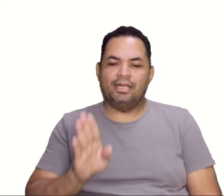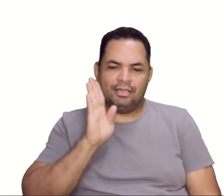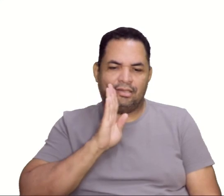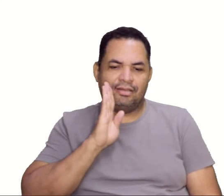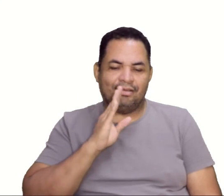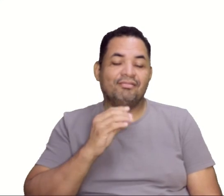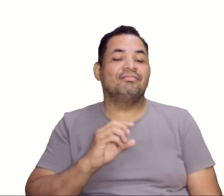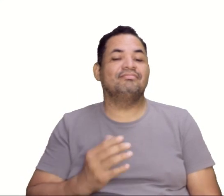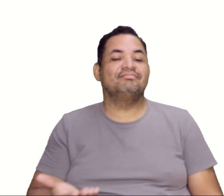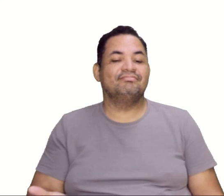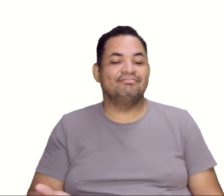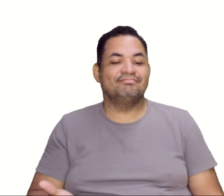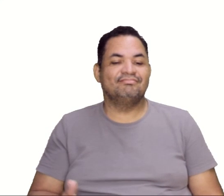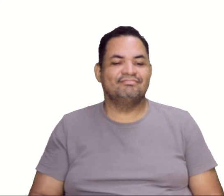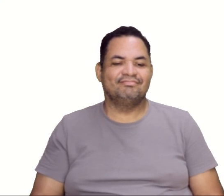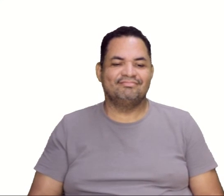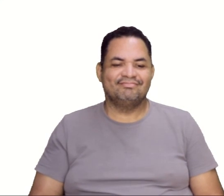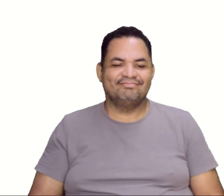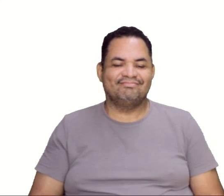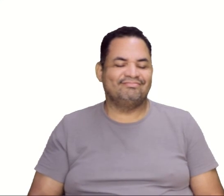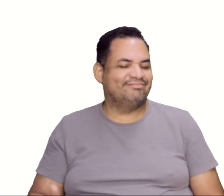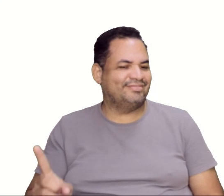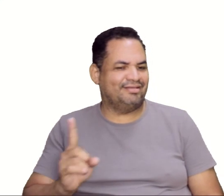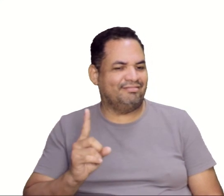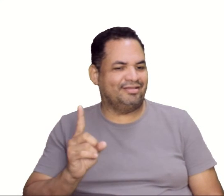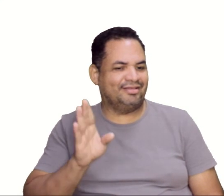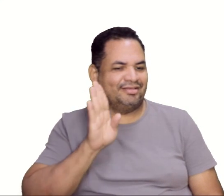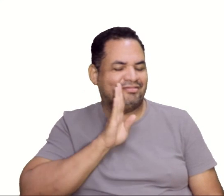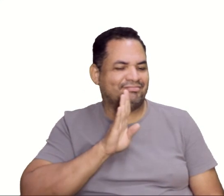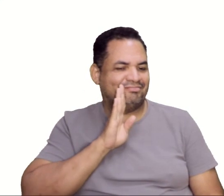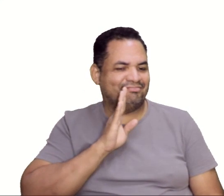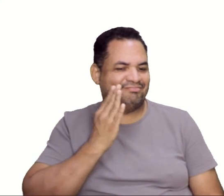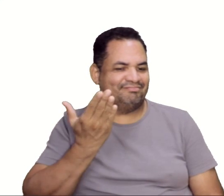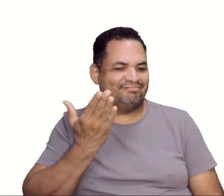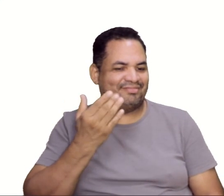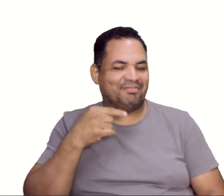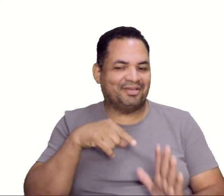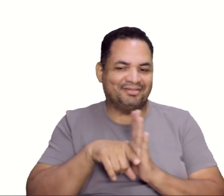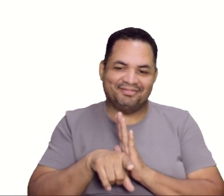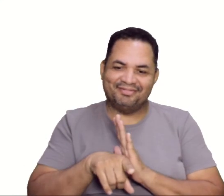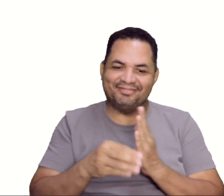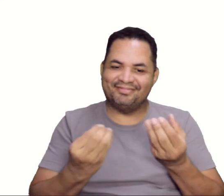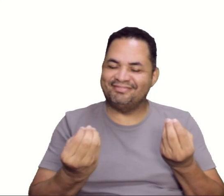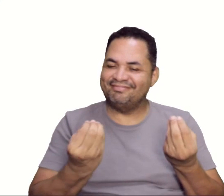legal é legal não não é É tô te